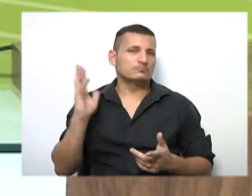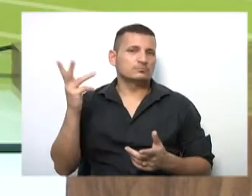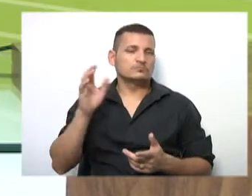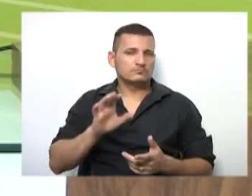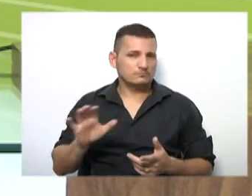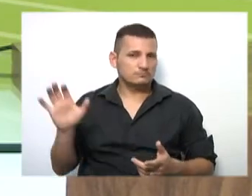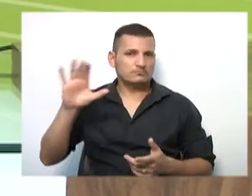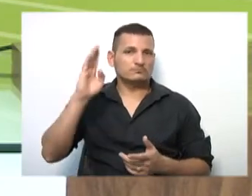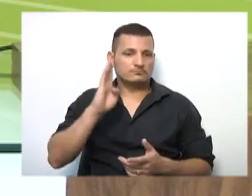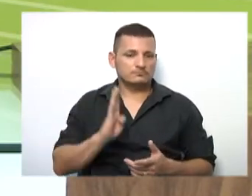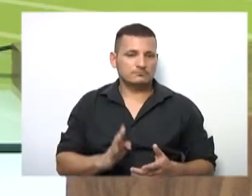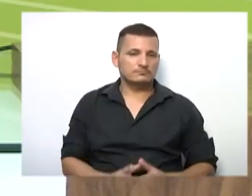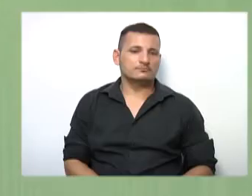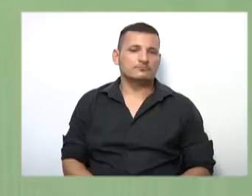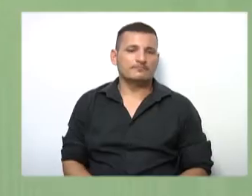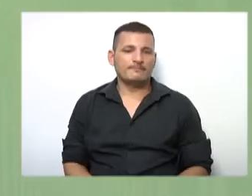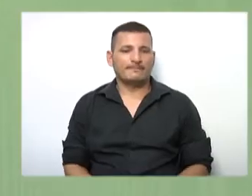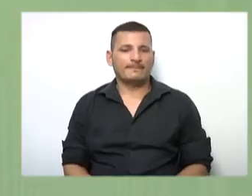Brasil.